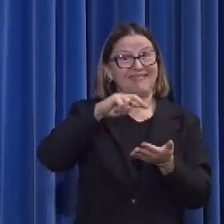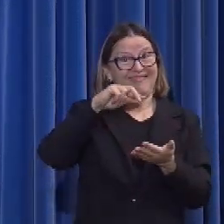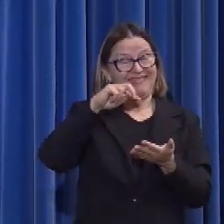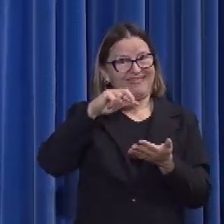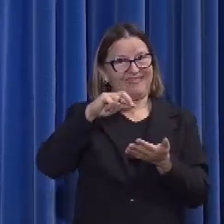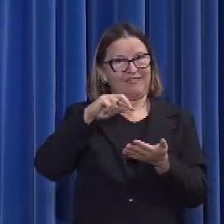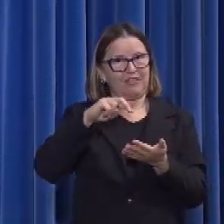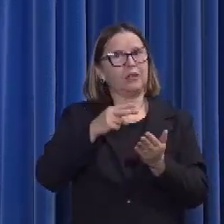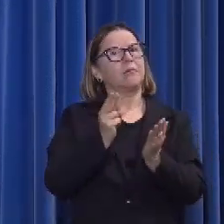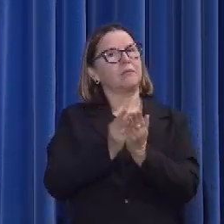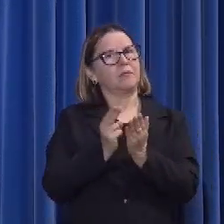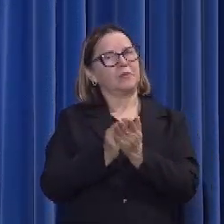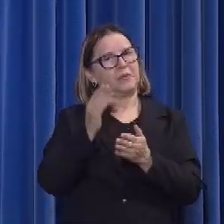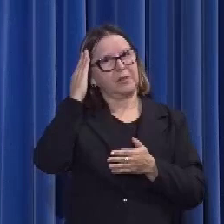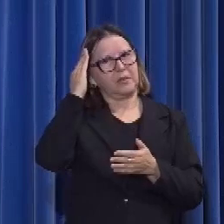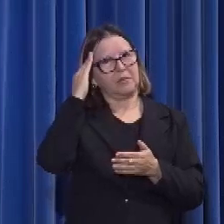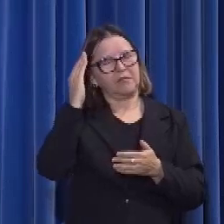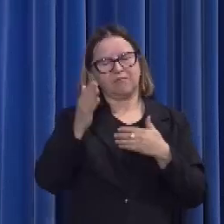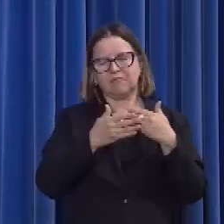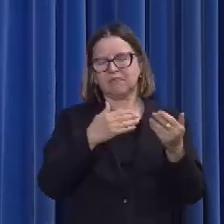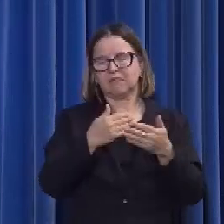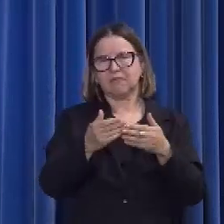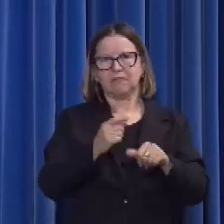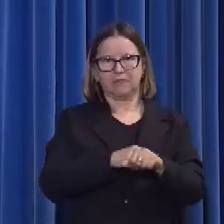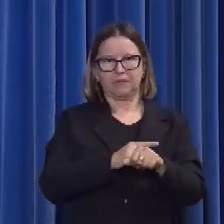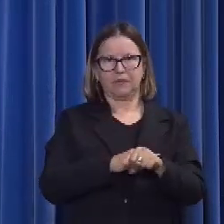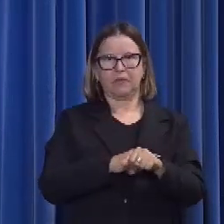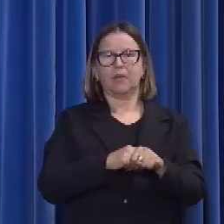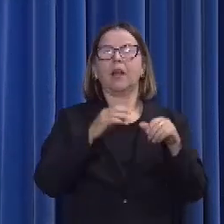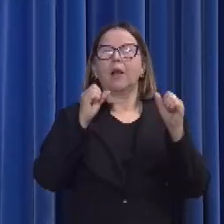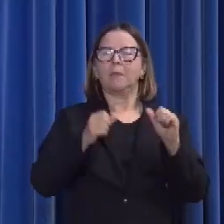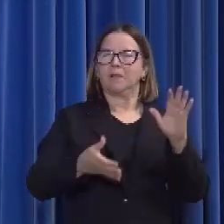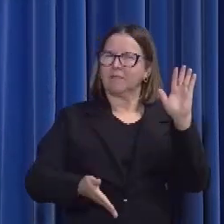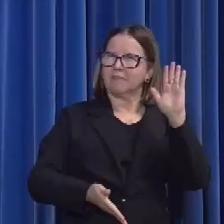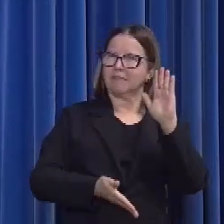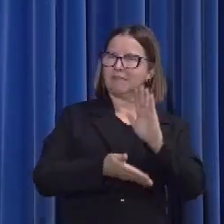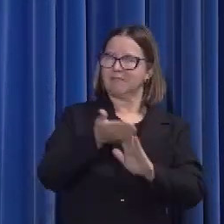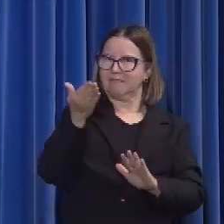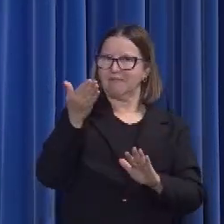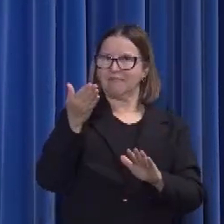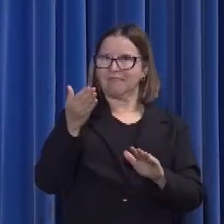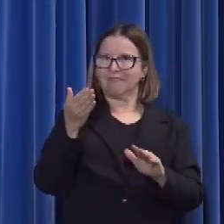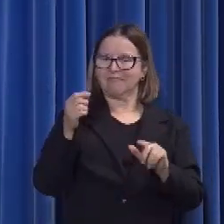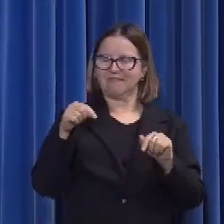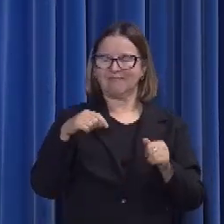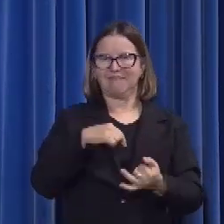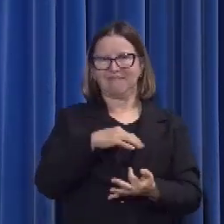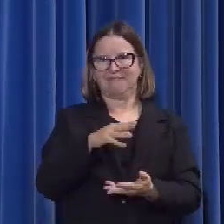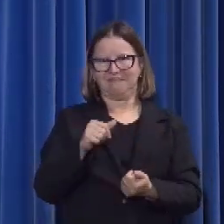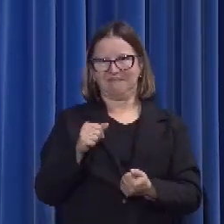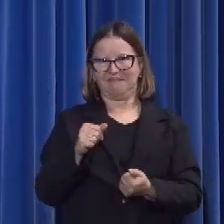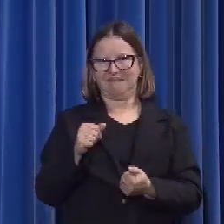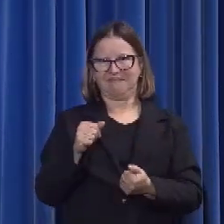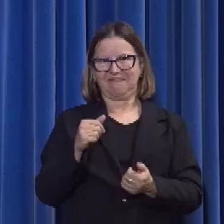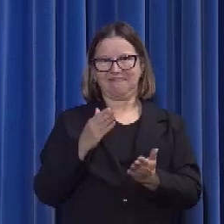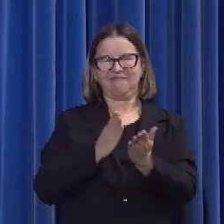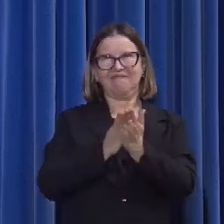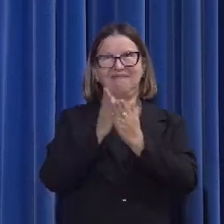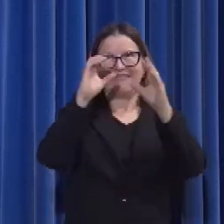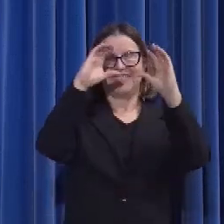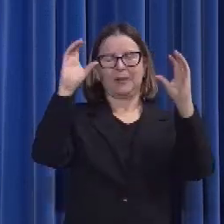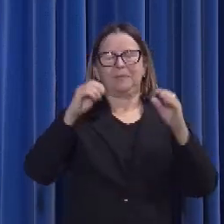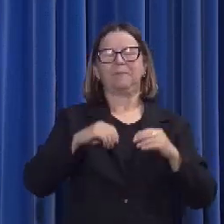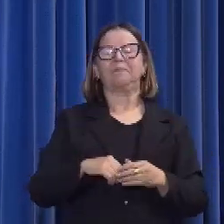mesmo sabendo que a qualquer momento pode partir deste mundo. Em verdade, o bebê